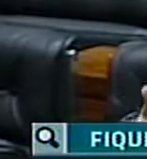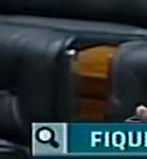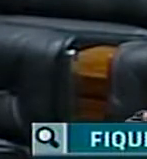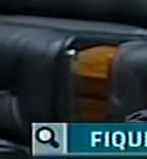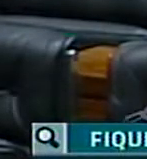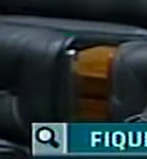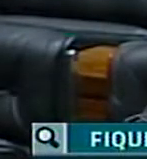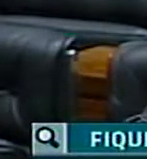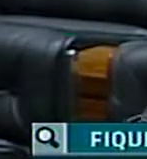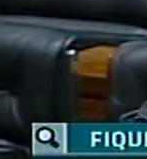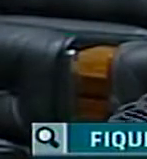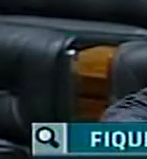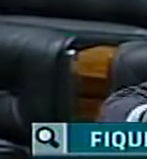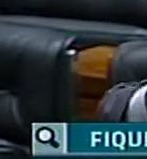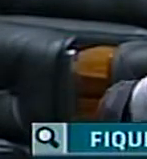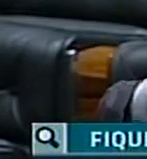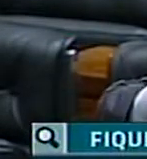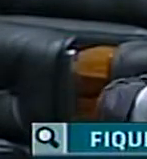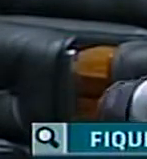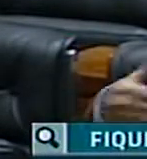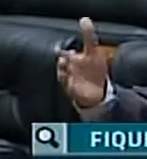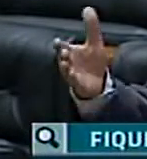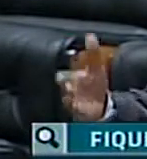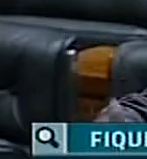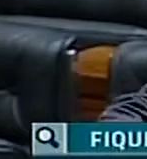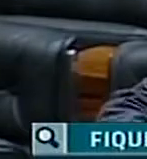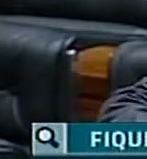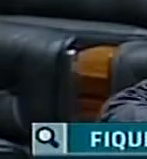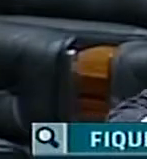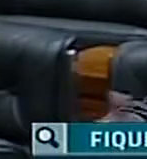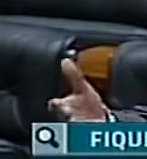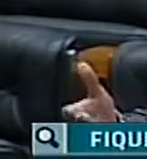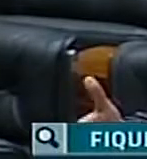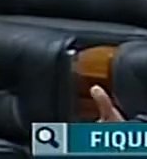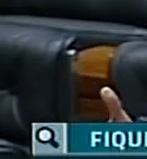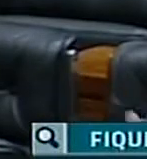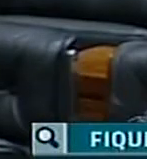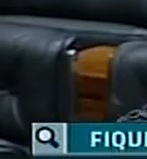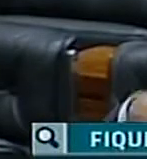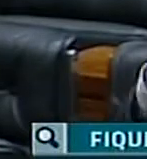Vossa Excelência tenha um tempo muito profícuo e de muitos